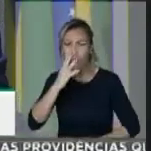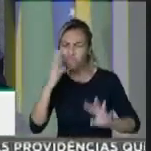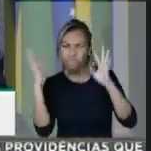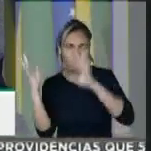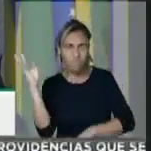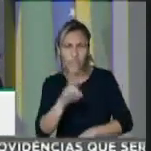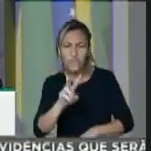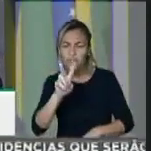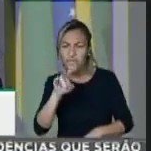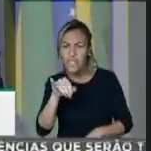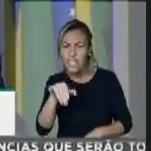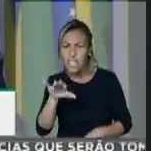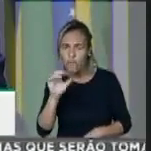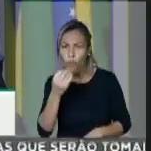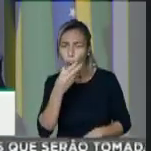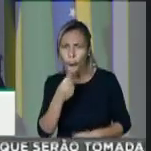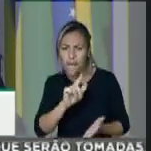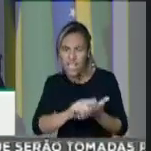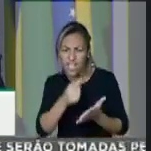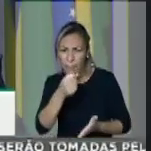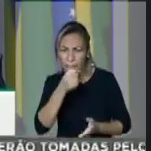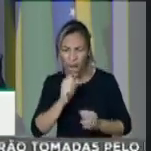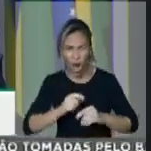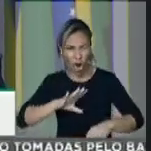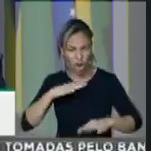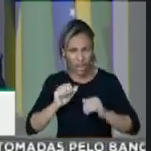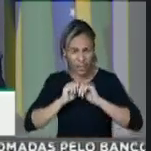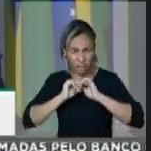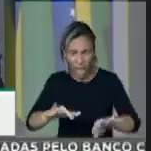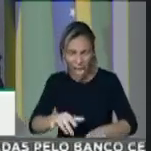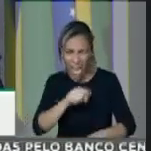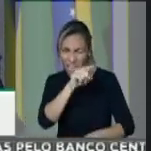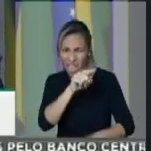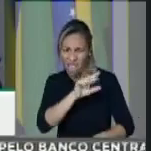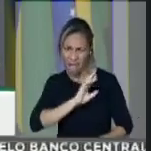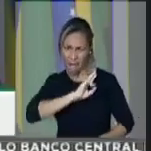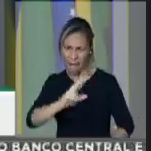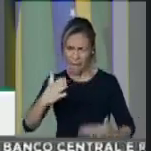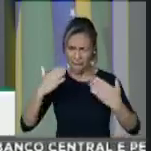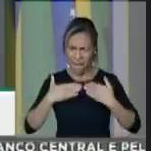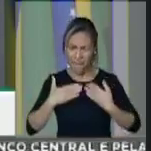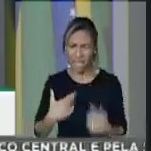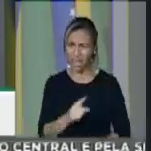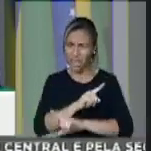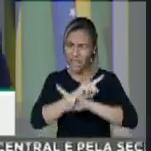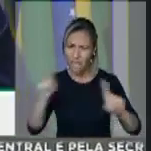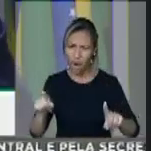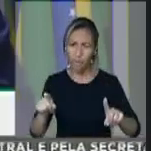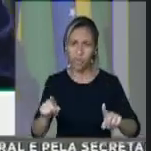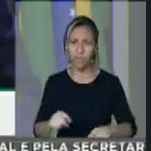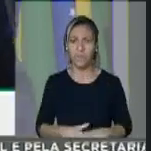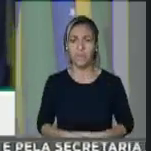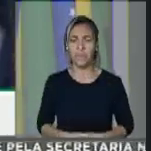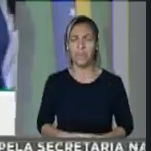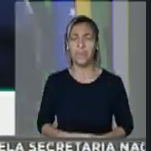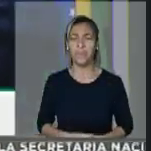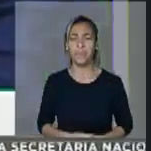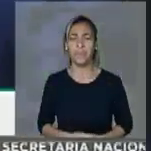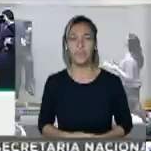jornalista Vinícius Guerreiro e a sua atitude não nos representa. Com a palavra, à esquerda.